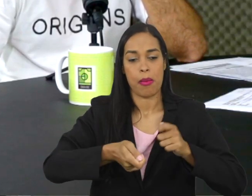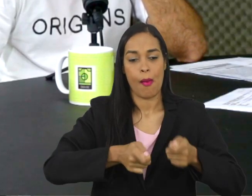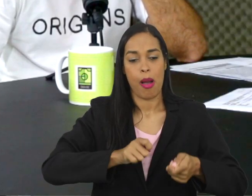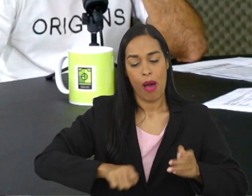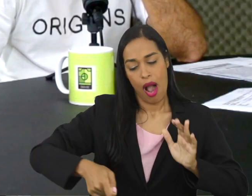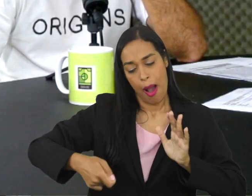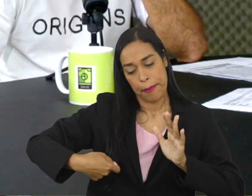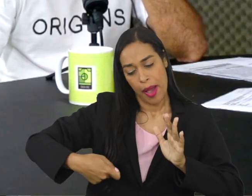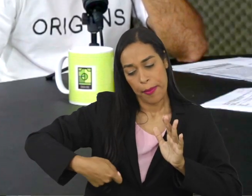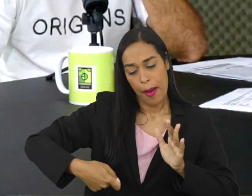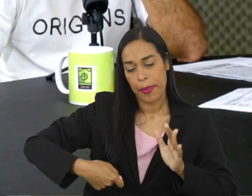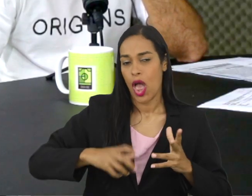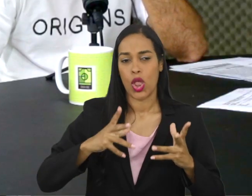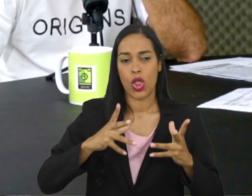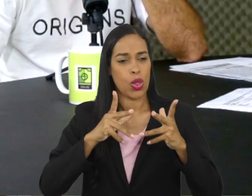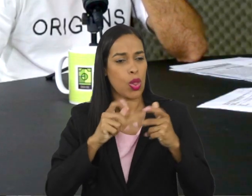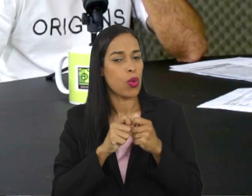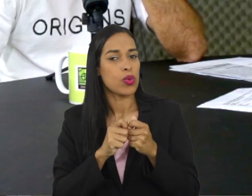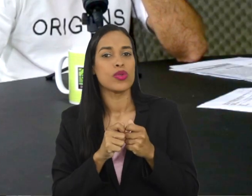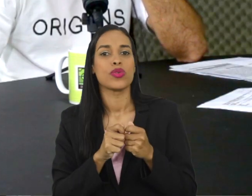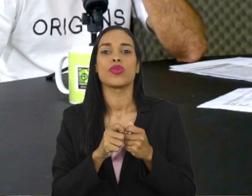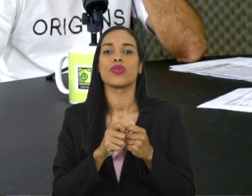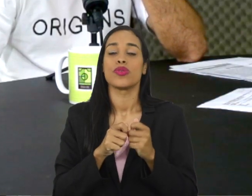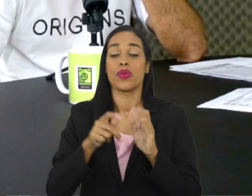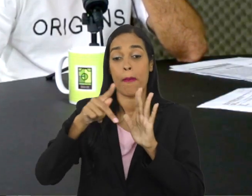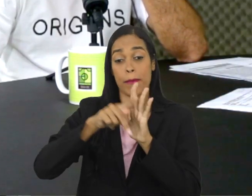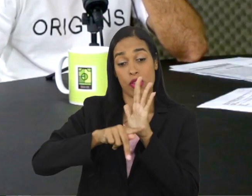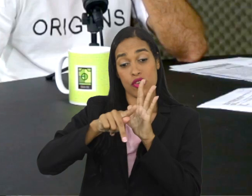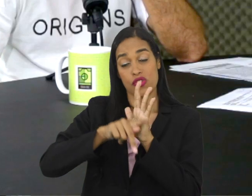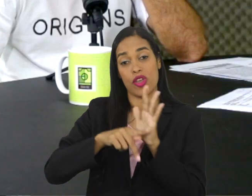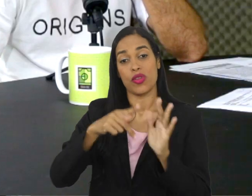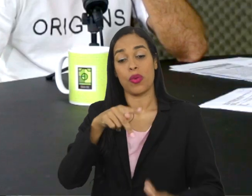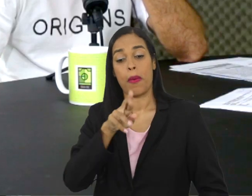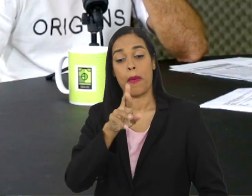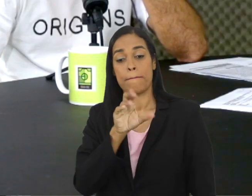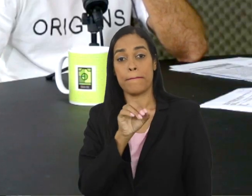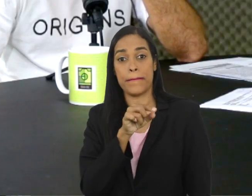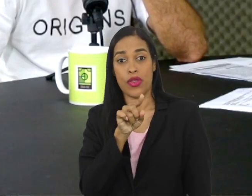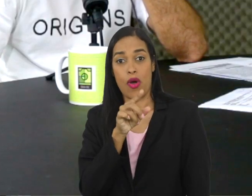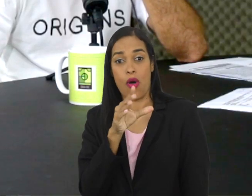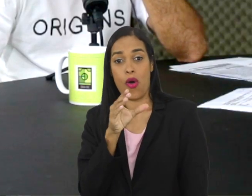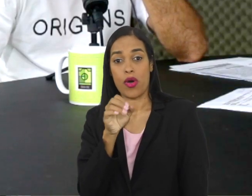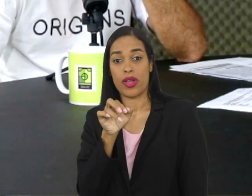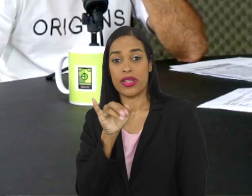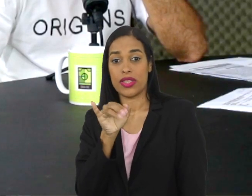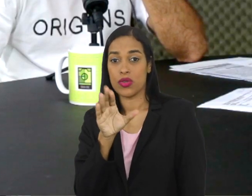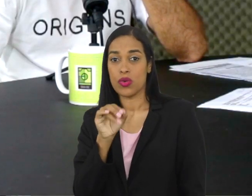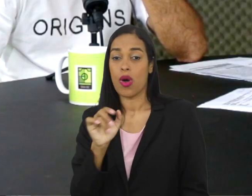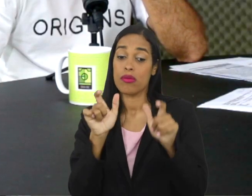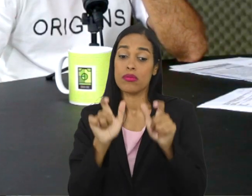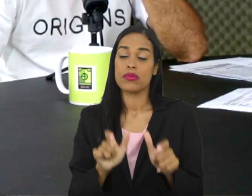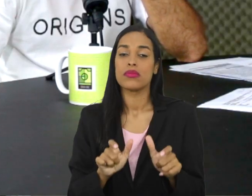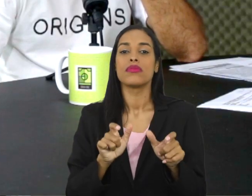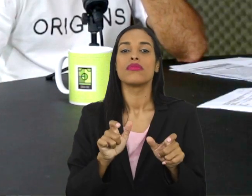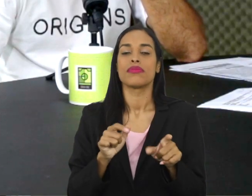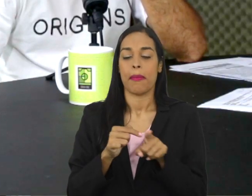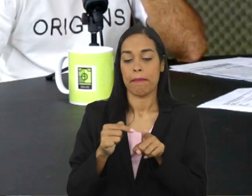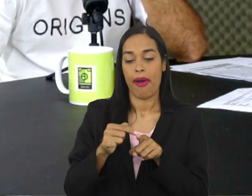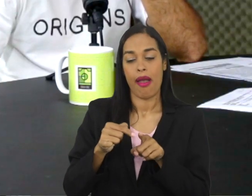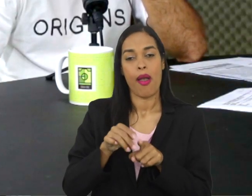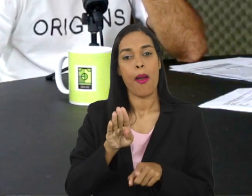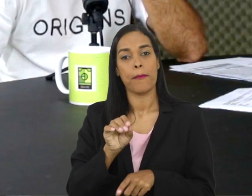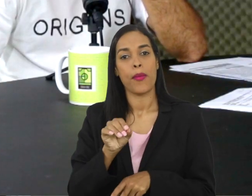tudo, no projeto chamado Procrio, que fica na comunidade do Bode.